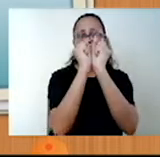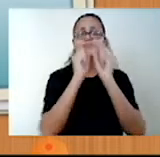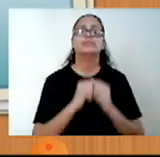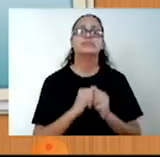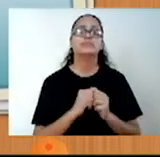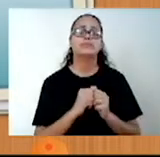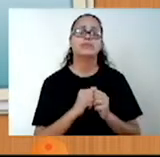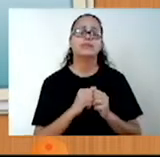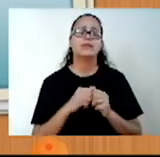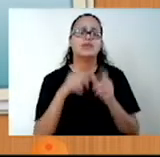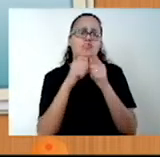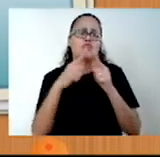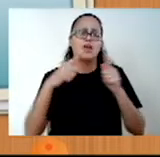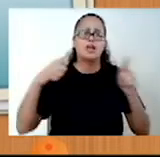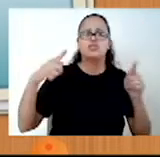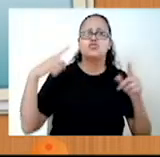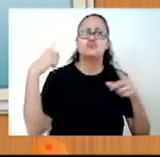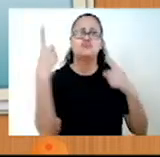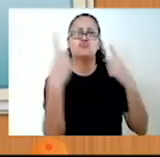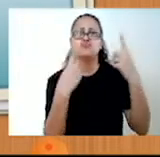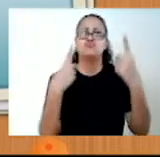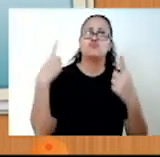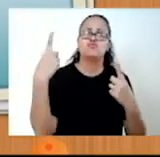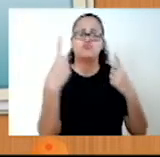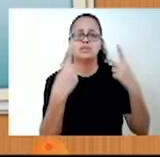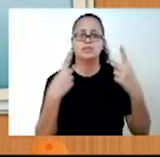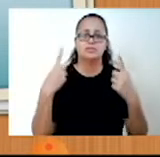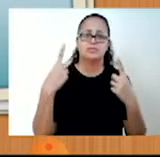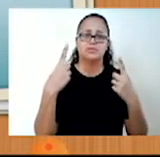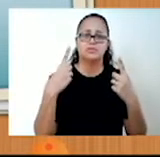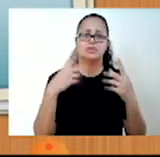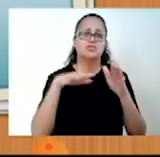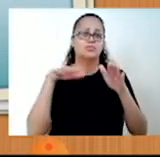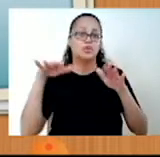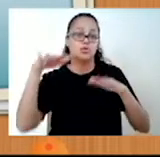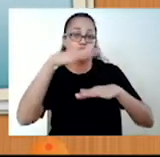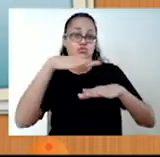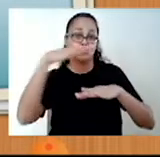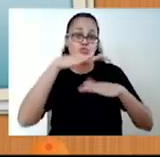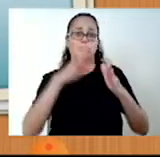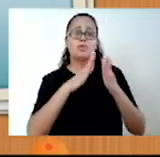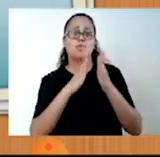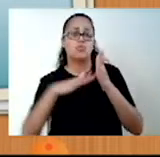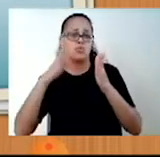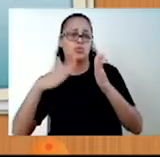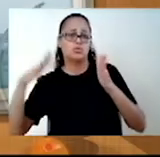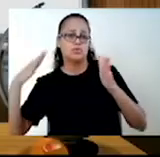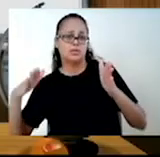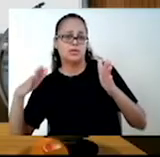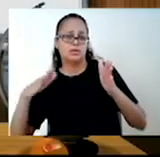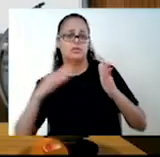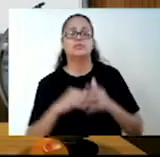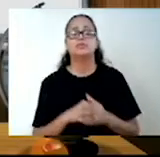atmosférica. São grandes redemoinhos que começam a girar mais rápido sobre o oceano, indicando que um furacão está prestes a se